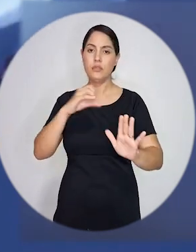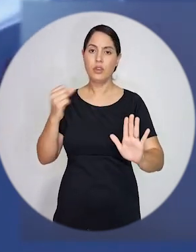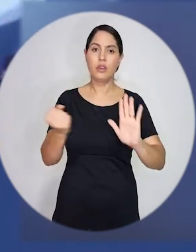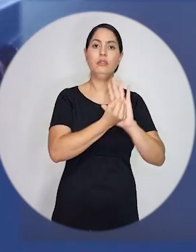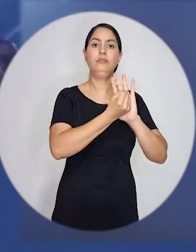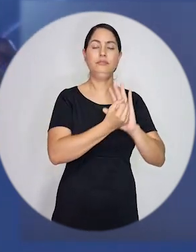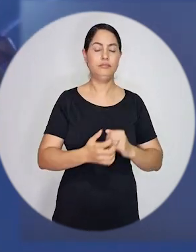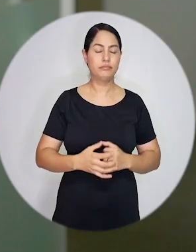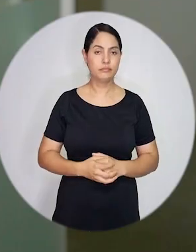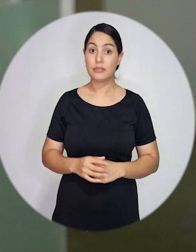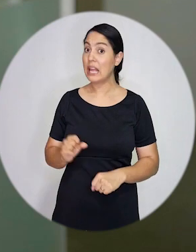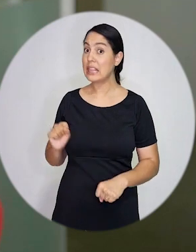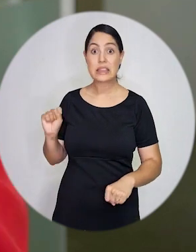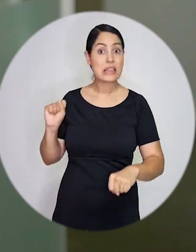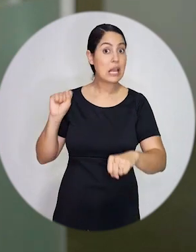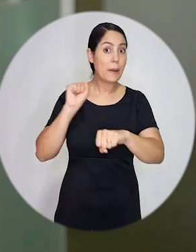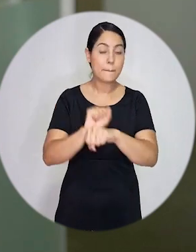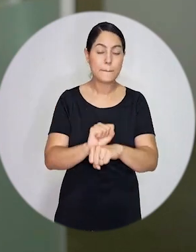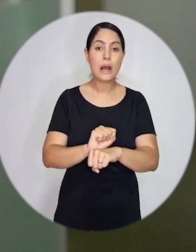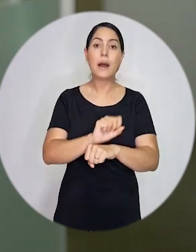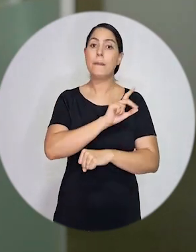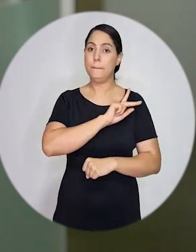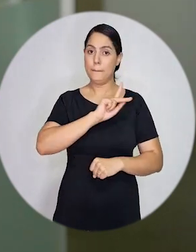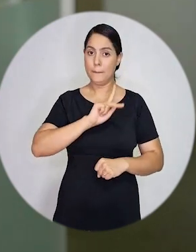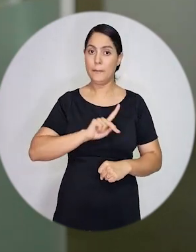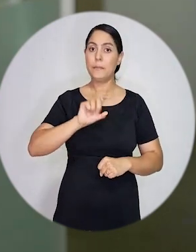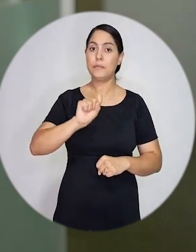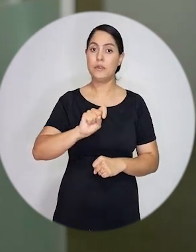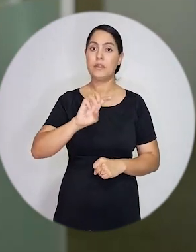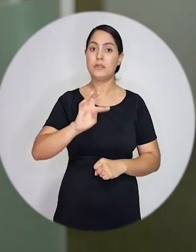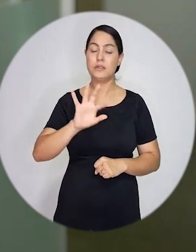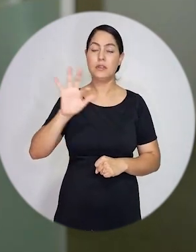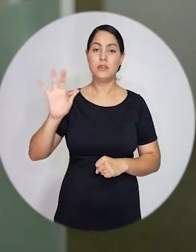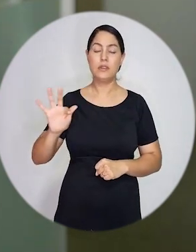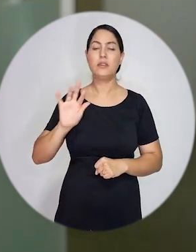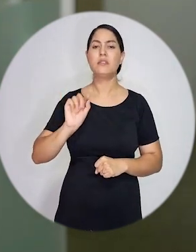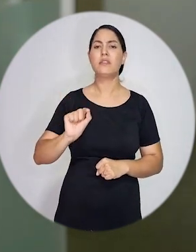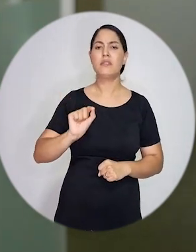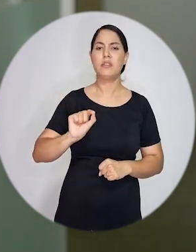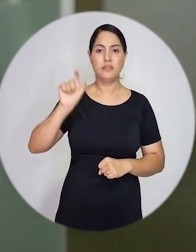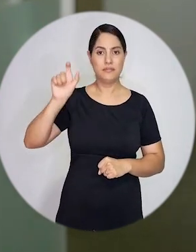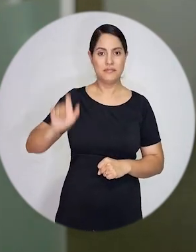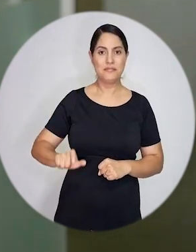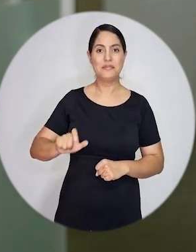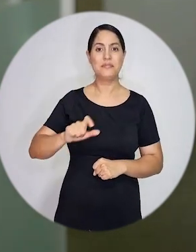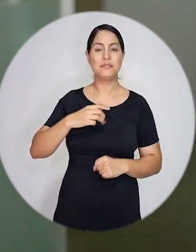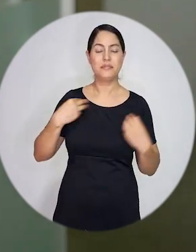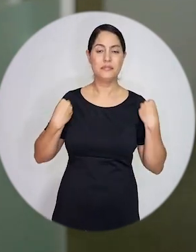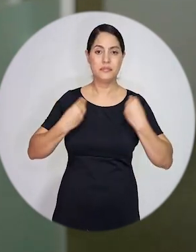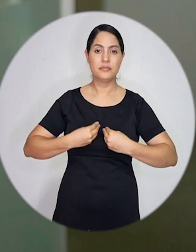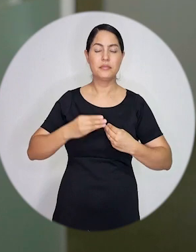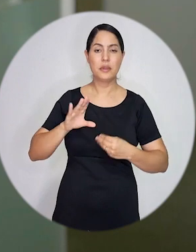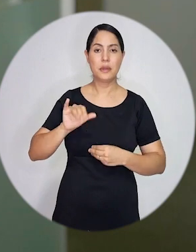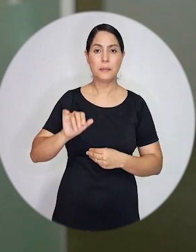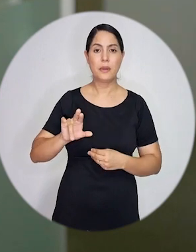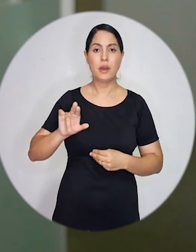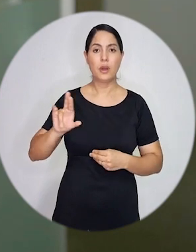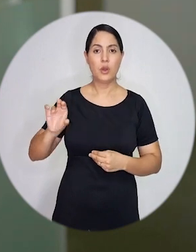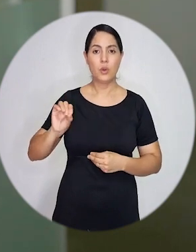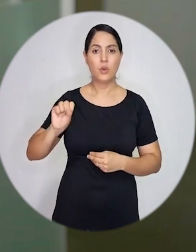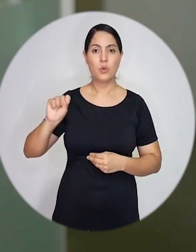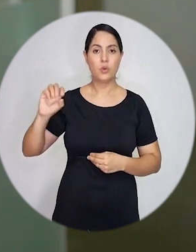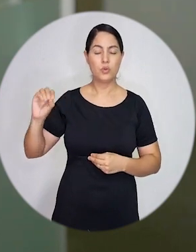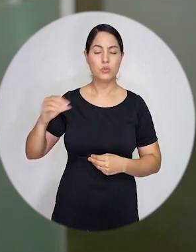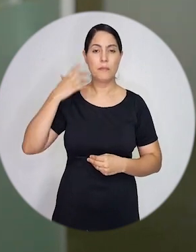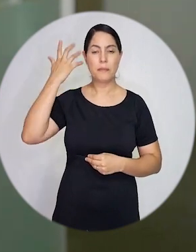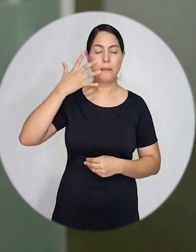da nossa gestão. E não para por aí. O presidente do Supremo Tribunal Federal, ministro Luiz Roberto Barroso, defendeu